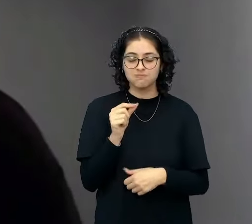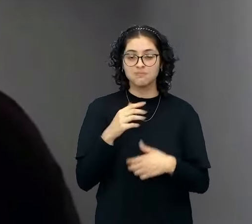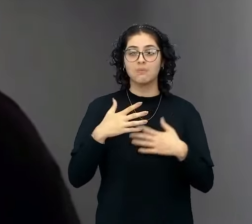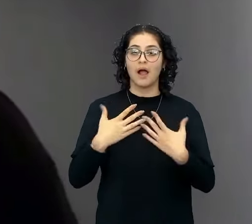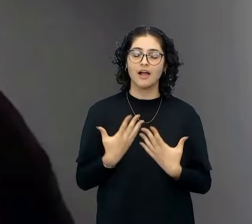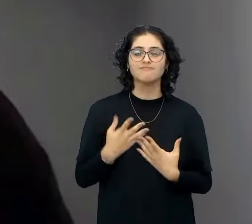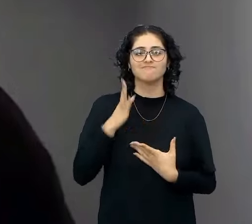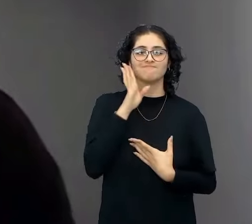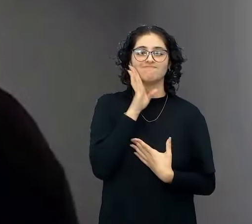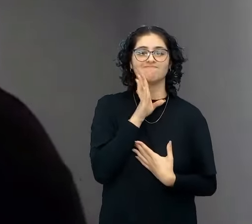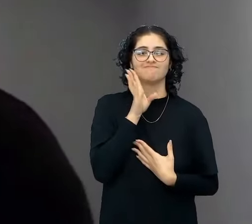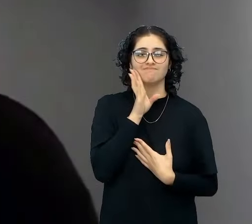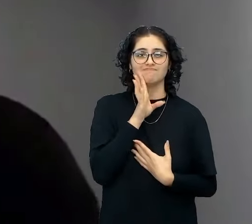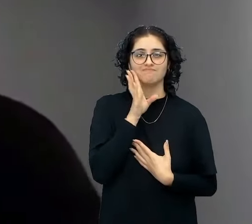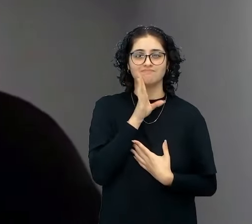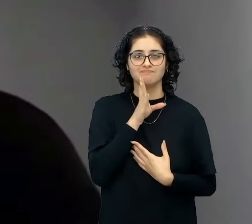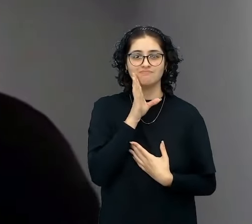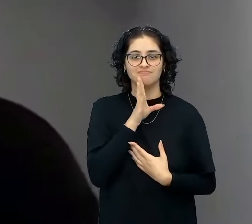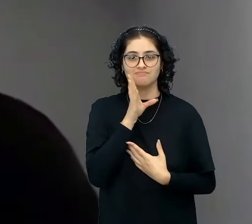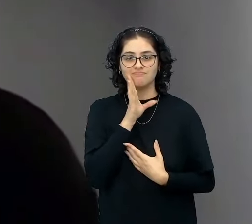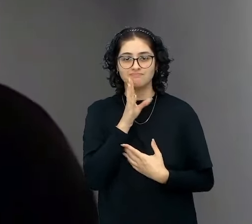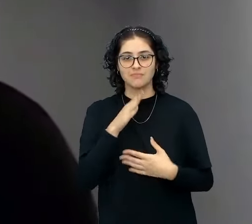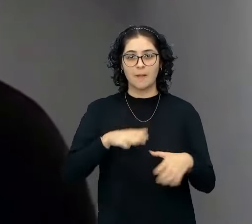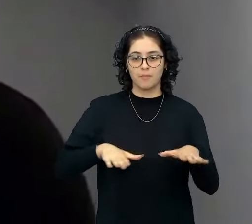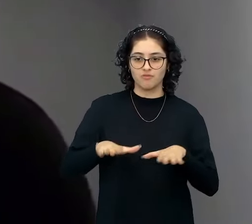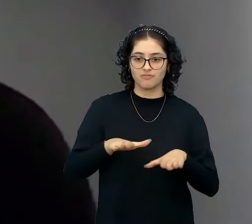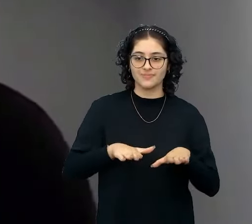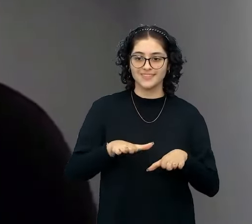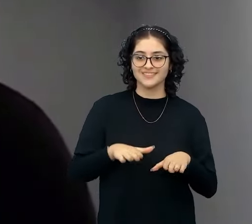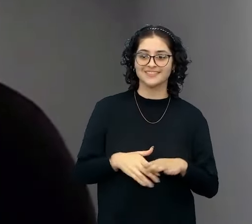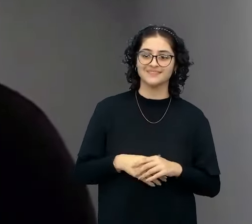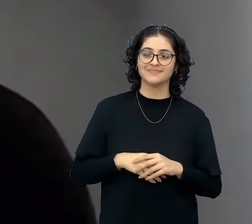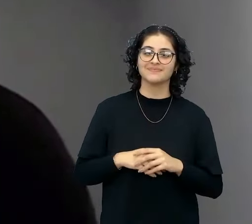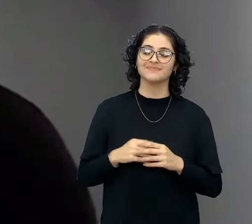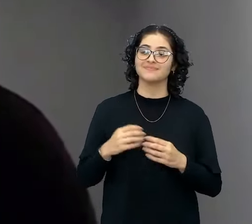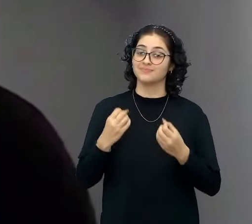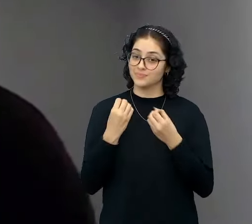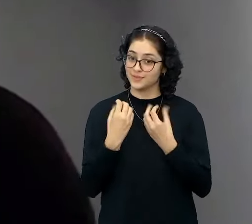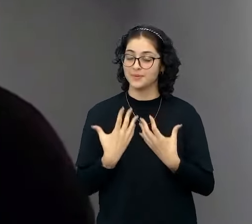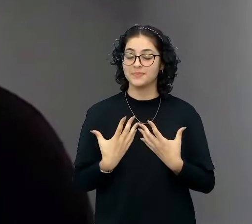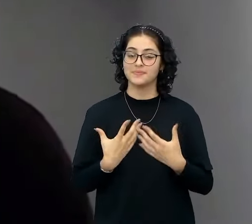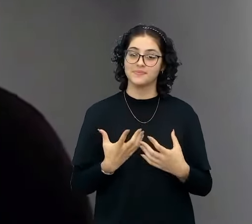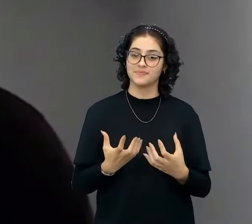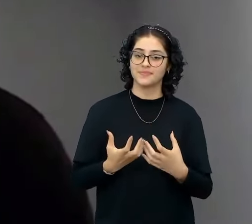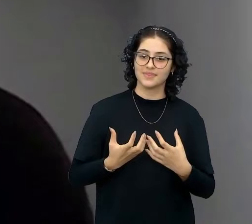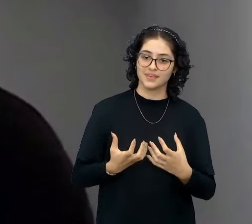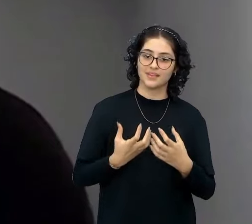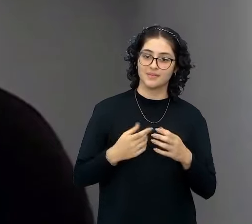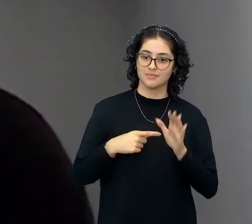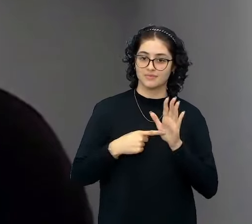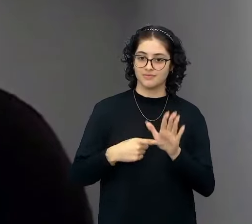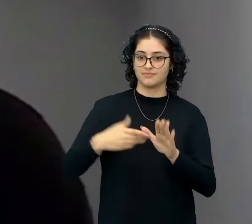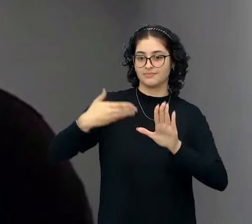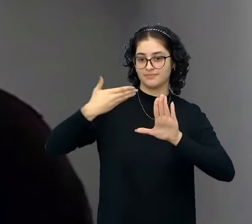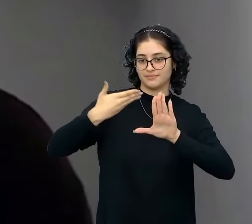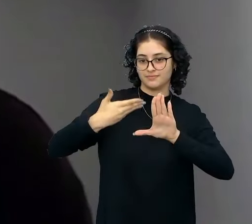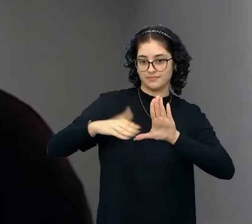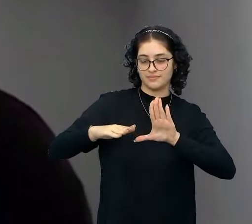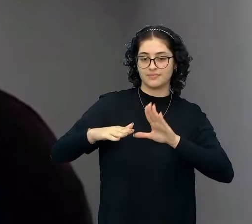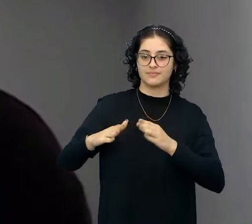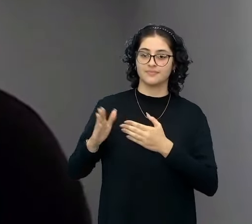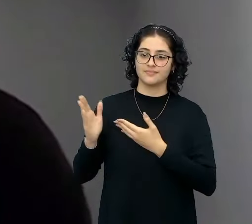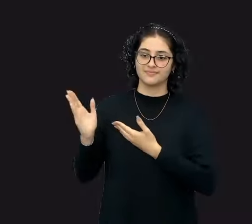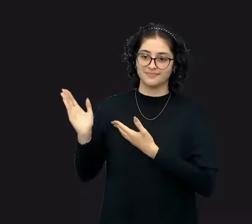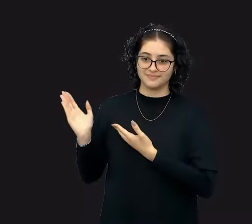quanto é bacana a gente fazer esse movimento, tá bom? Eu quero aqui passar para o nosso PowerPoint, me dê licença,